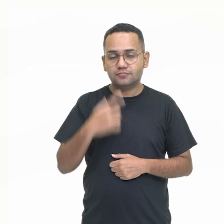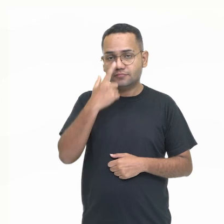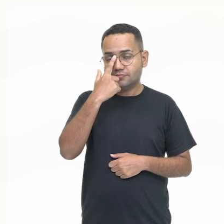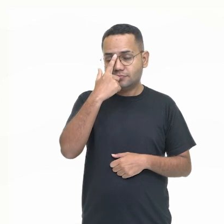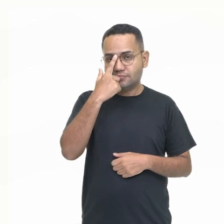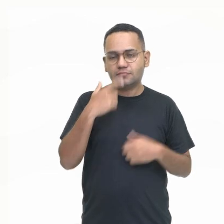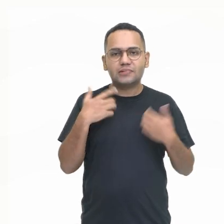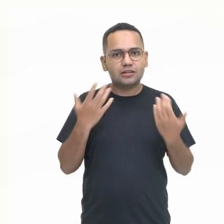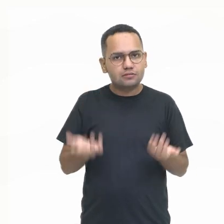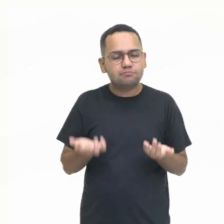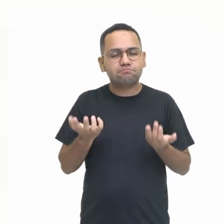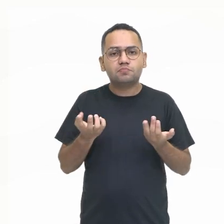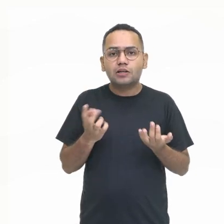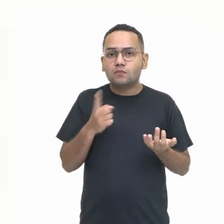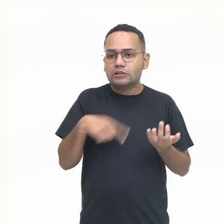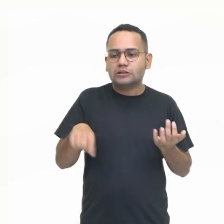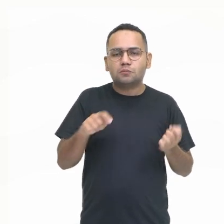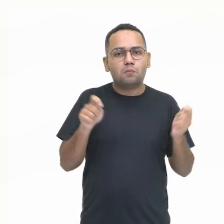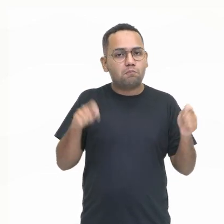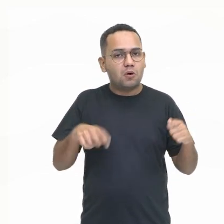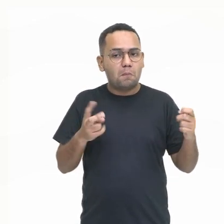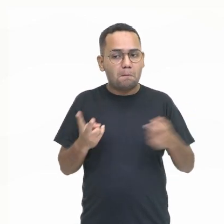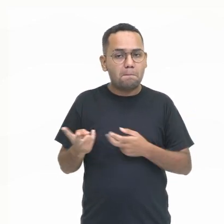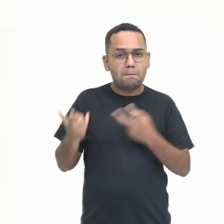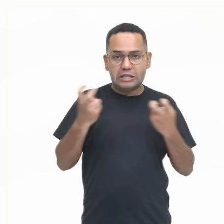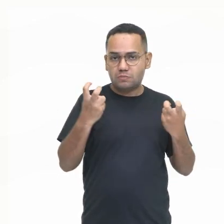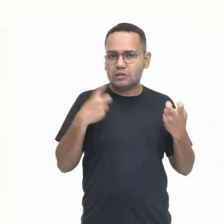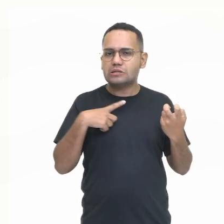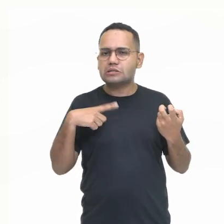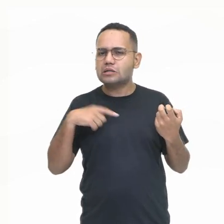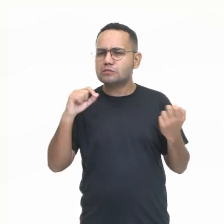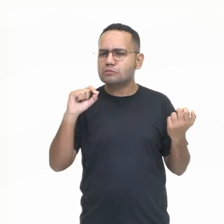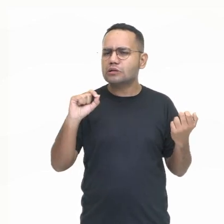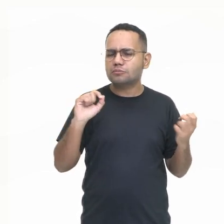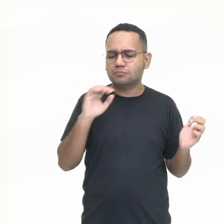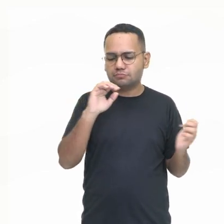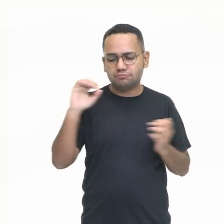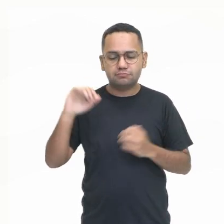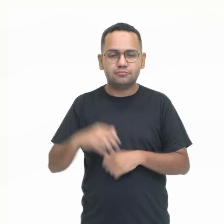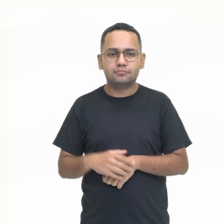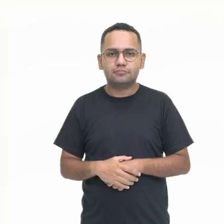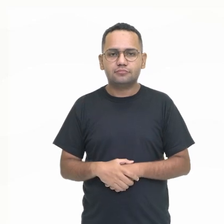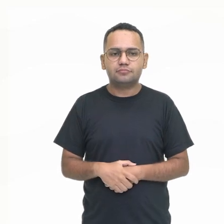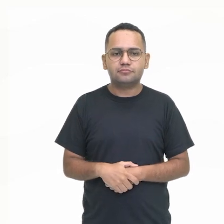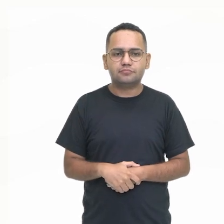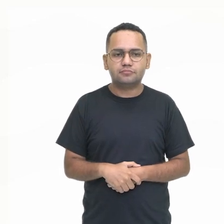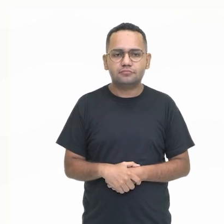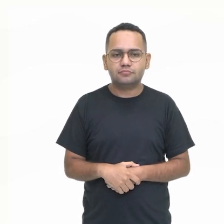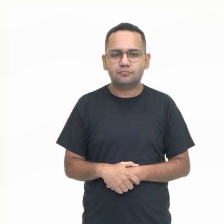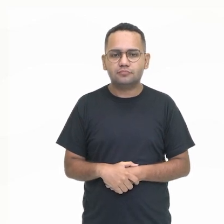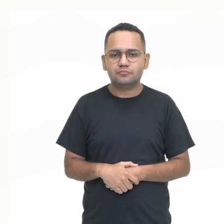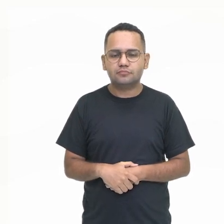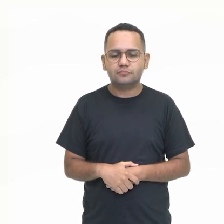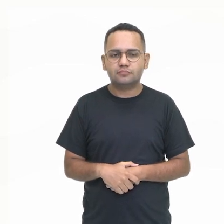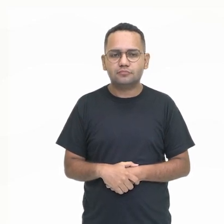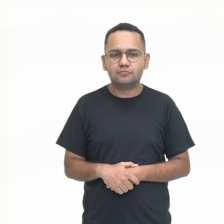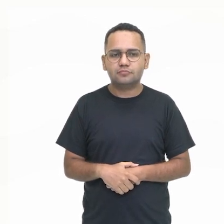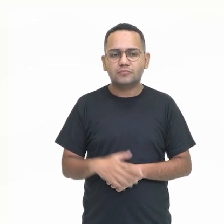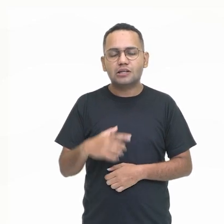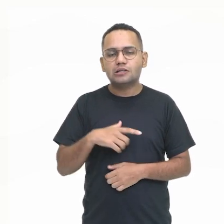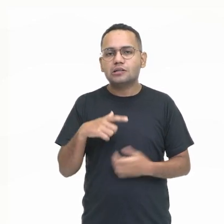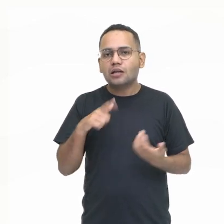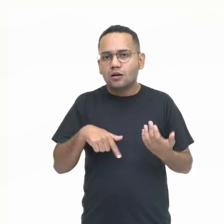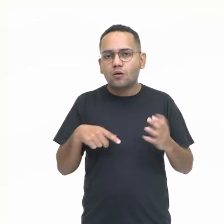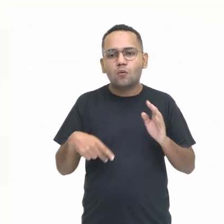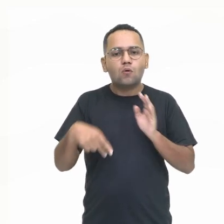perceber essa relação aí entre o domínio, né, de um gráfico, de uma função. Agora